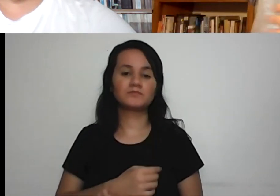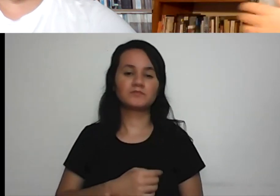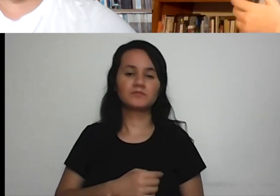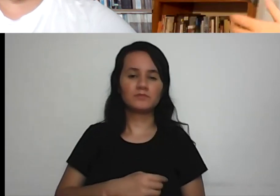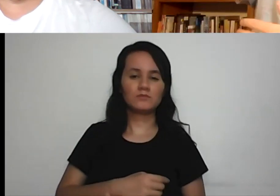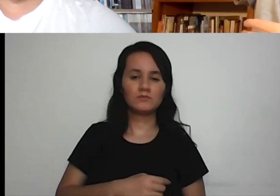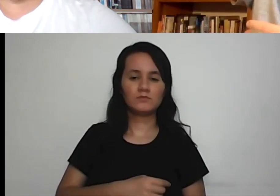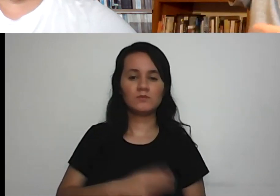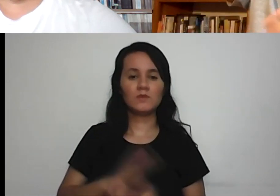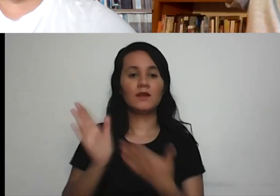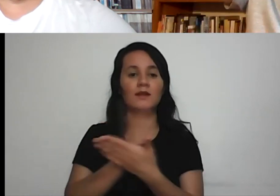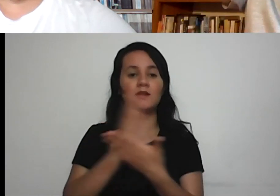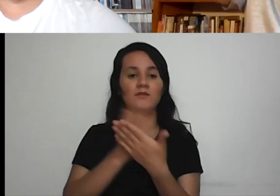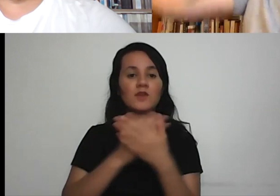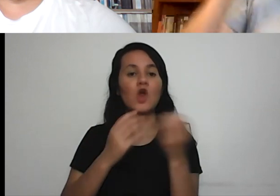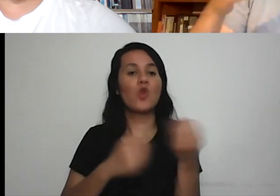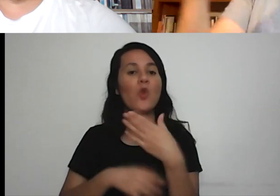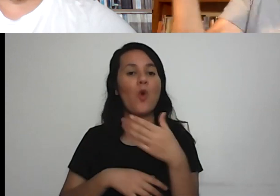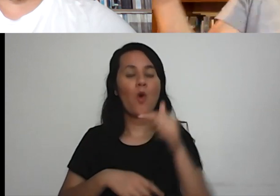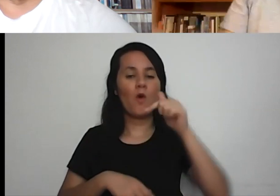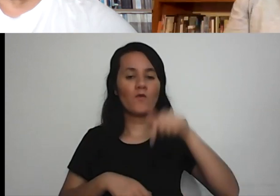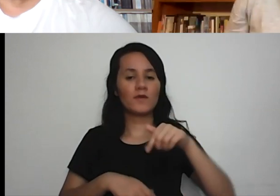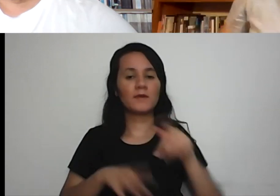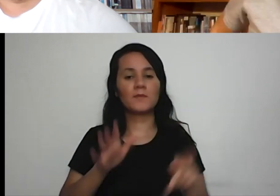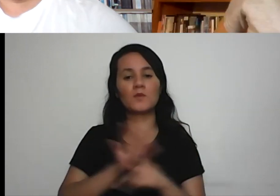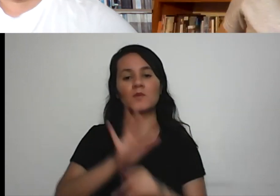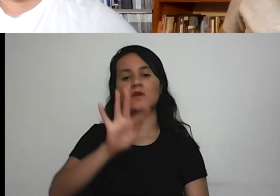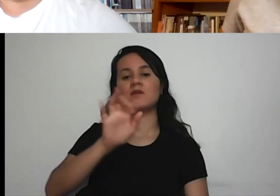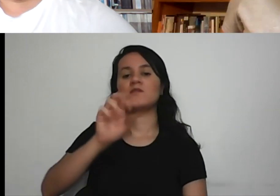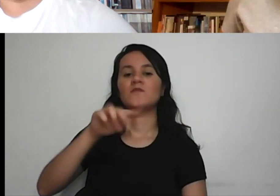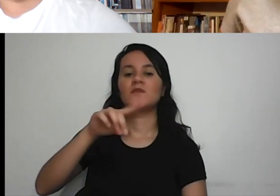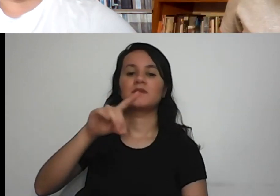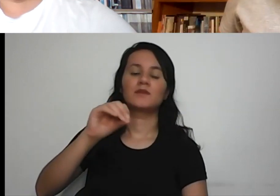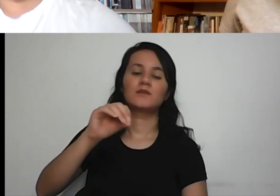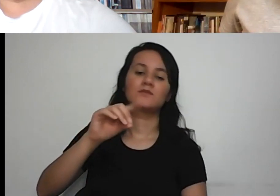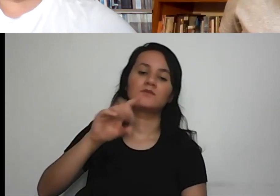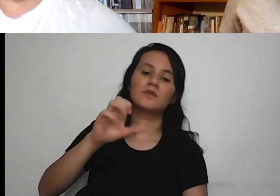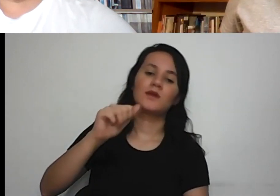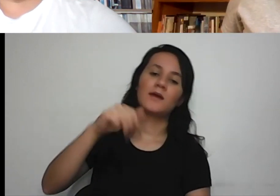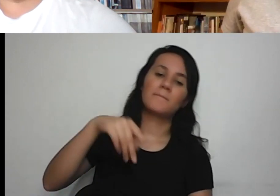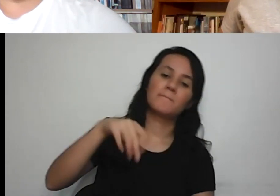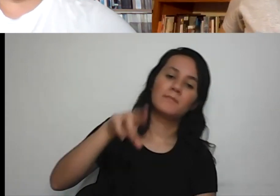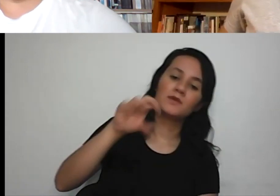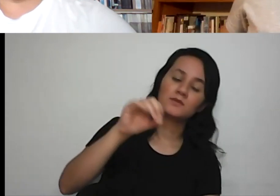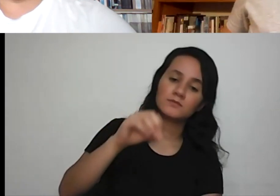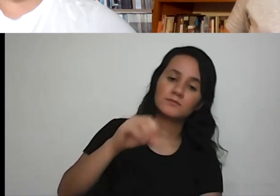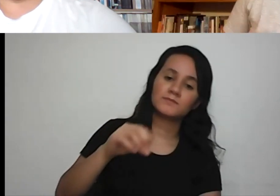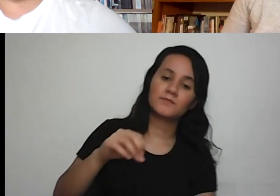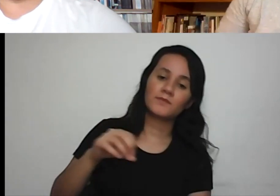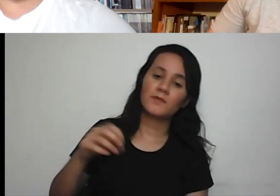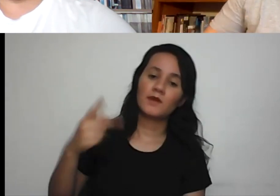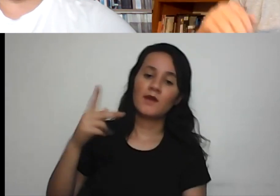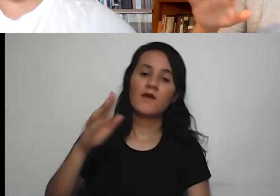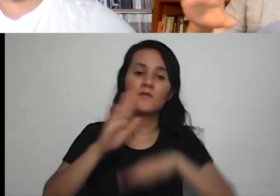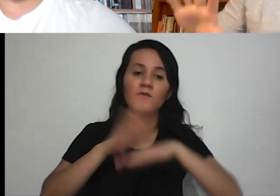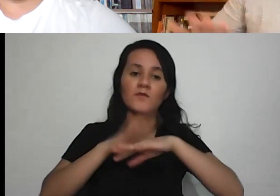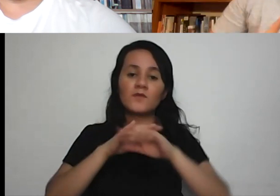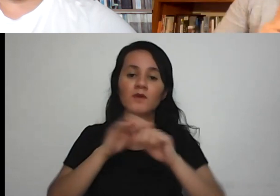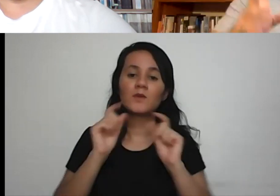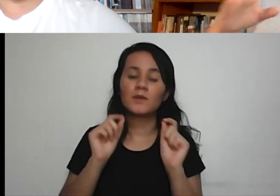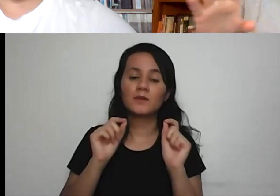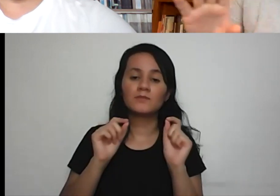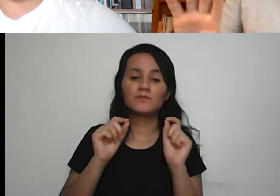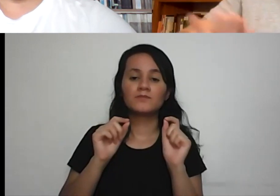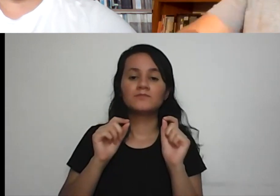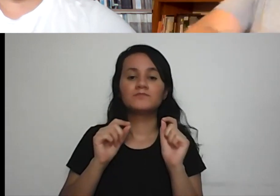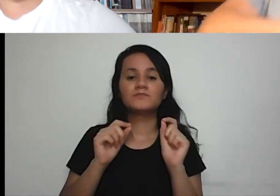a livraria nova que abriu aqui, da Fernanda Diamant, que eu falei mais atrás, né? Eles fizeram uma coisa quando você